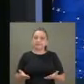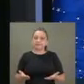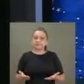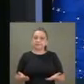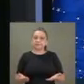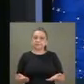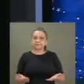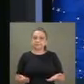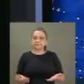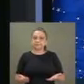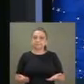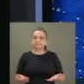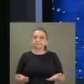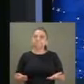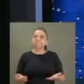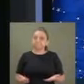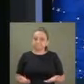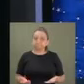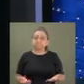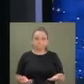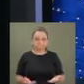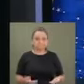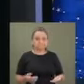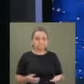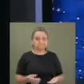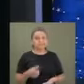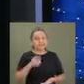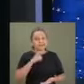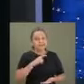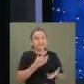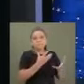agora tem muita gente Veneziano